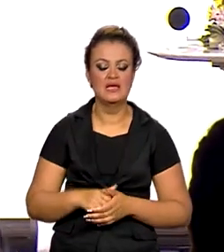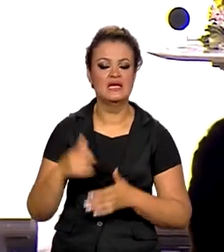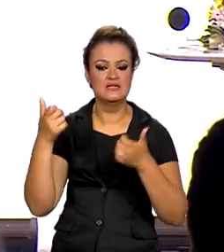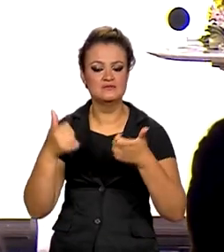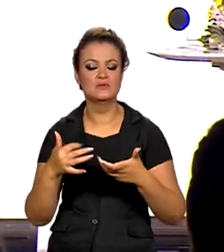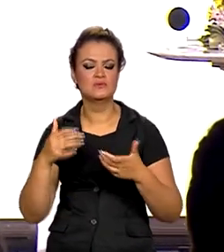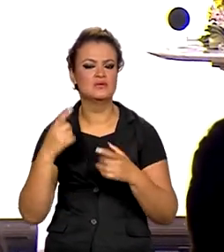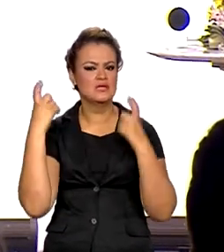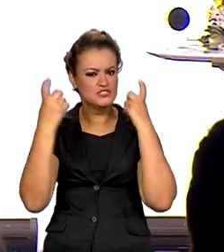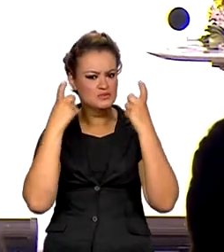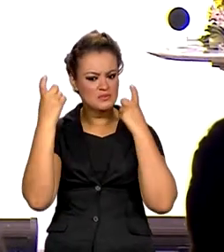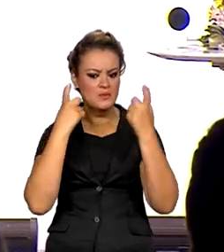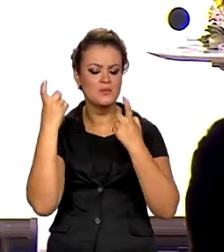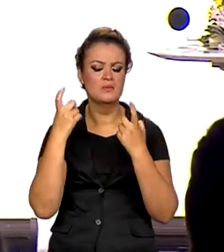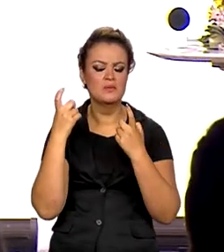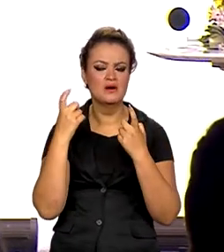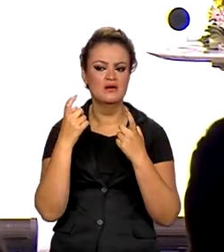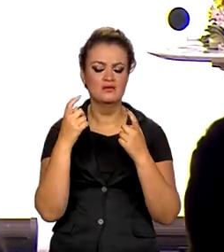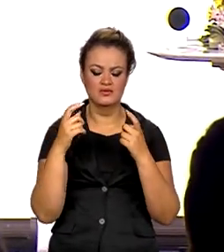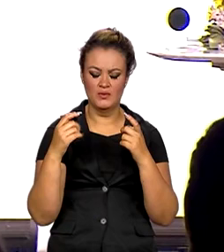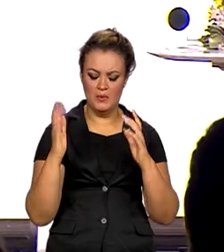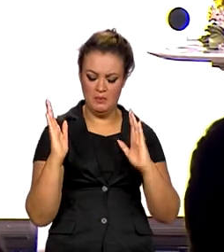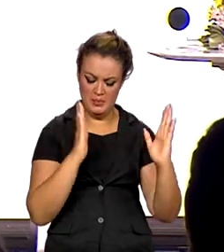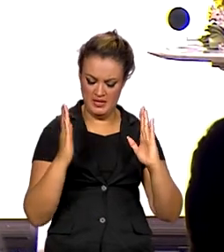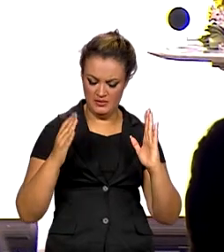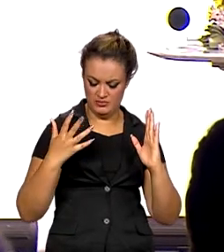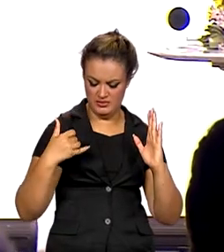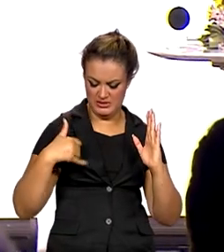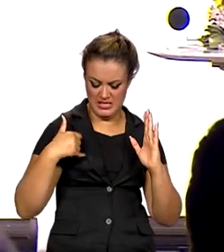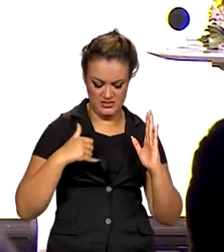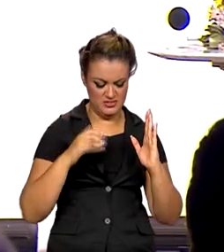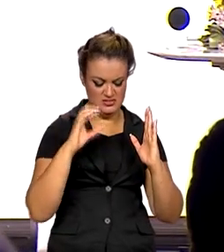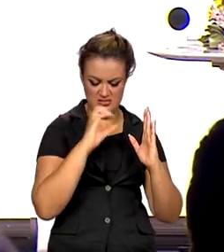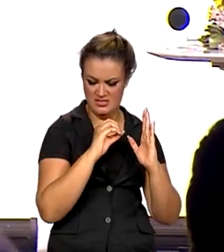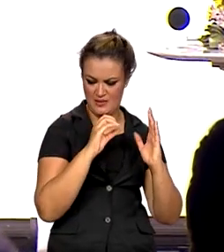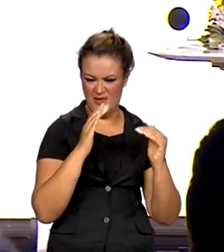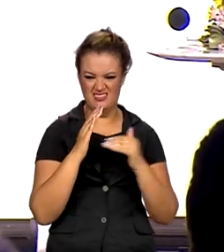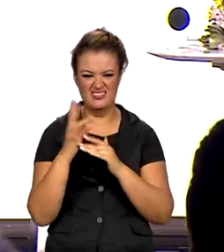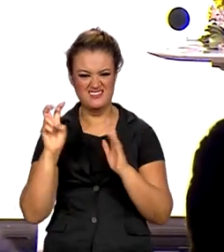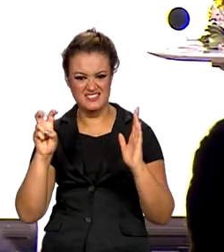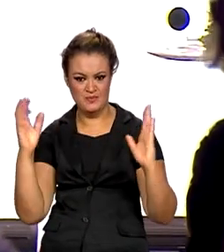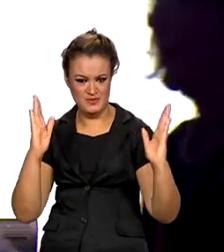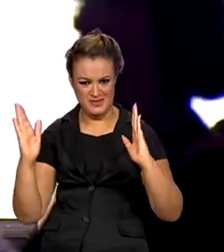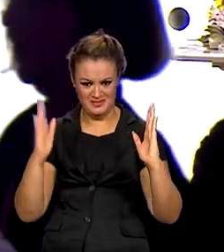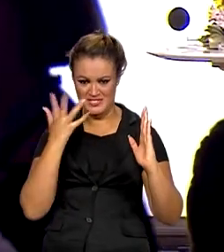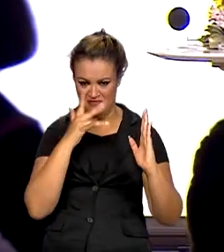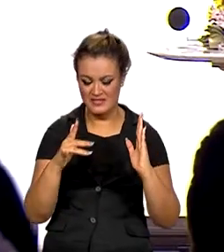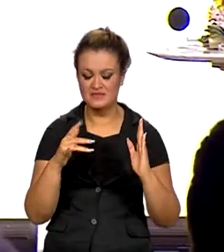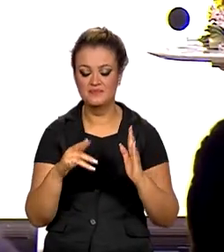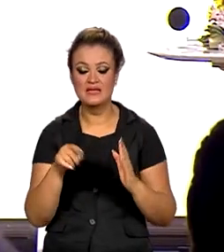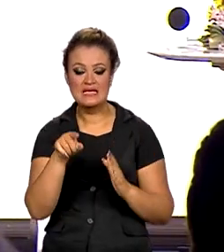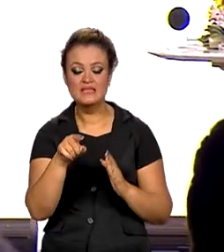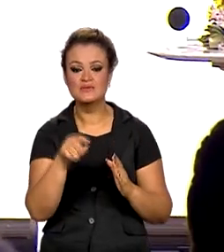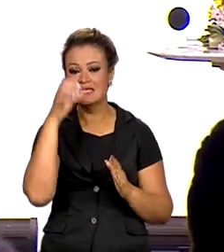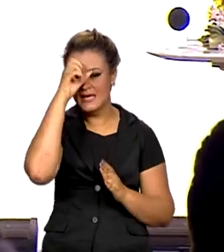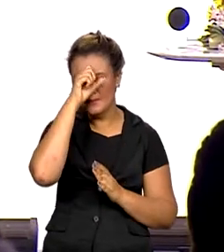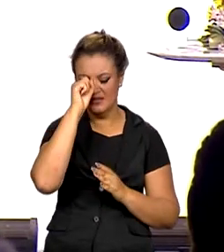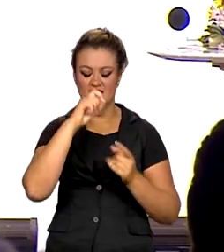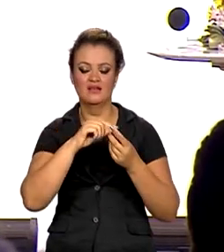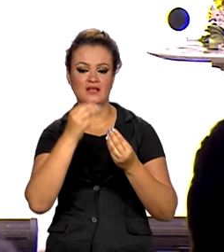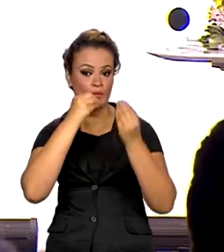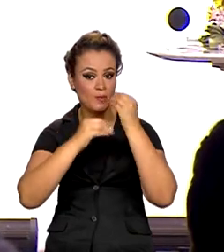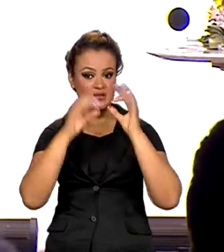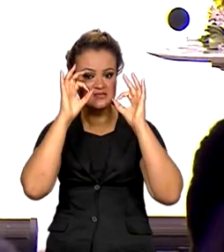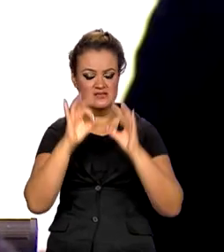destacou a preocupação com a primeira infância. É o momento da formação do cérebro, que precisa de estímulo, precisa se alimentar bem, de amor, de